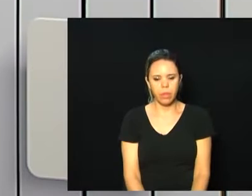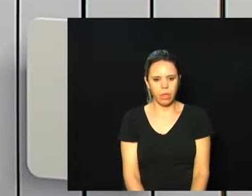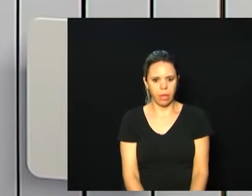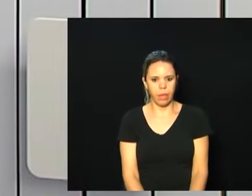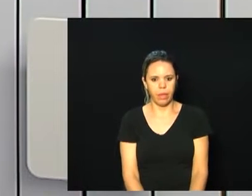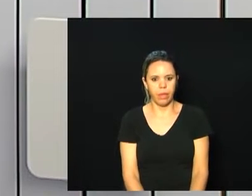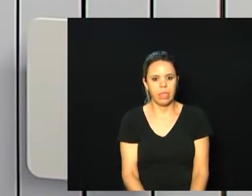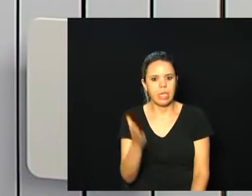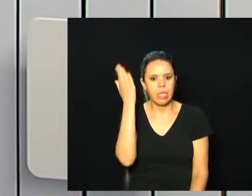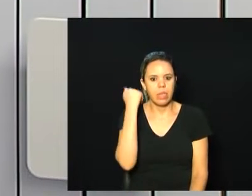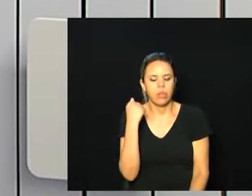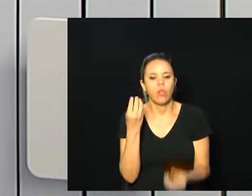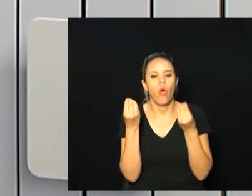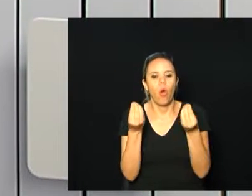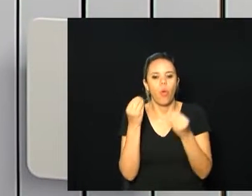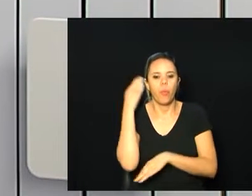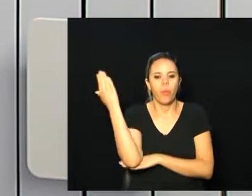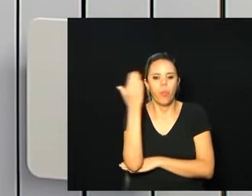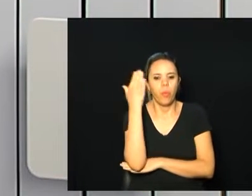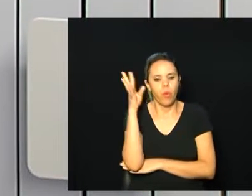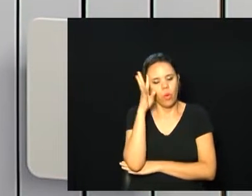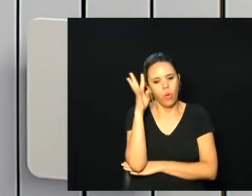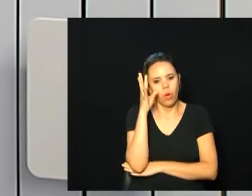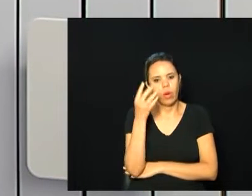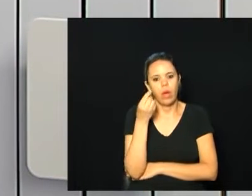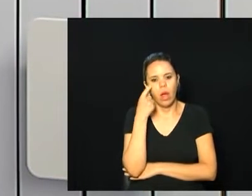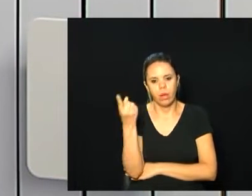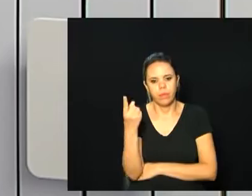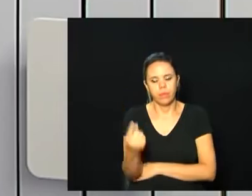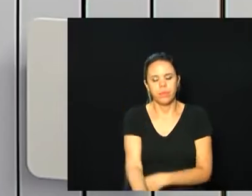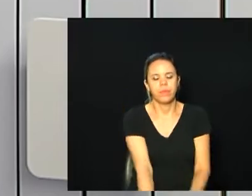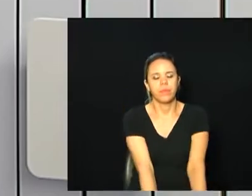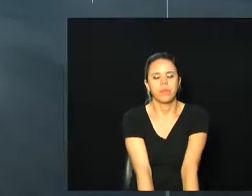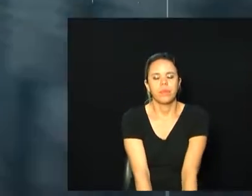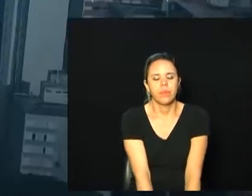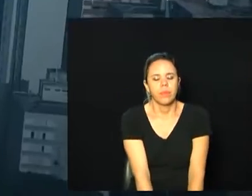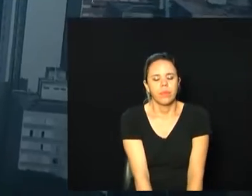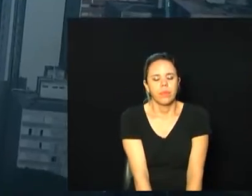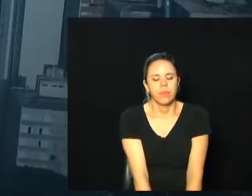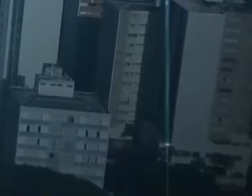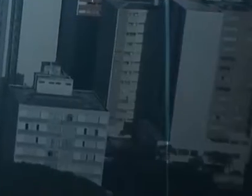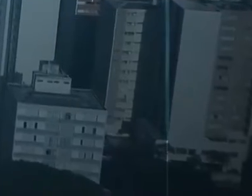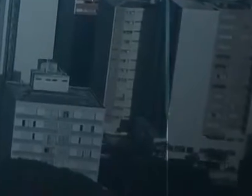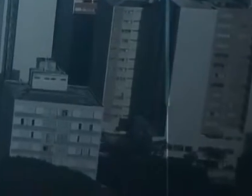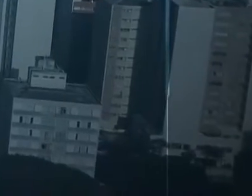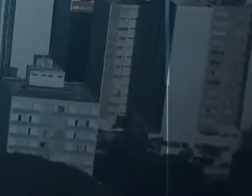E aí, quer saber como fica o tempo para esta quarta-feira? A gente te conta.